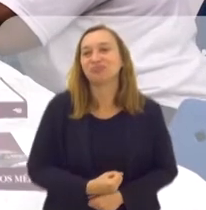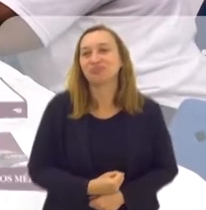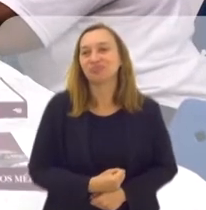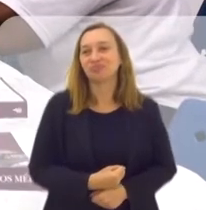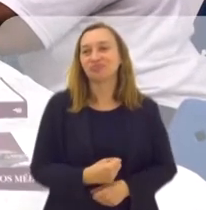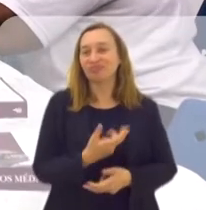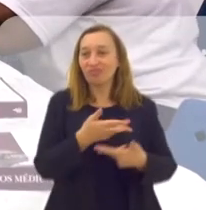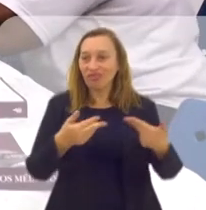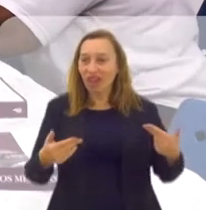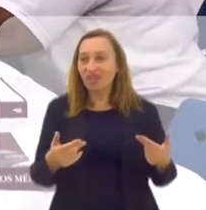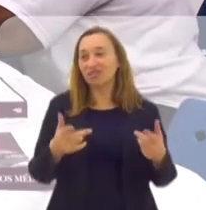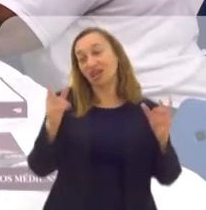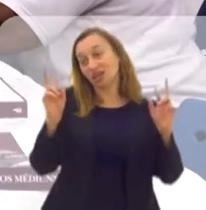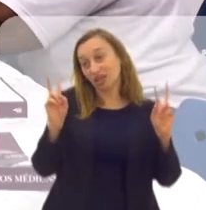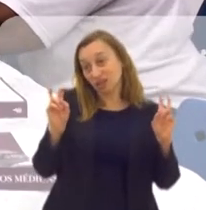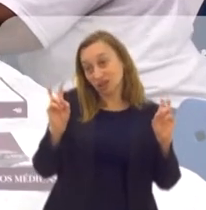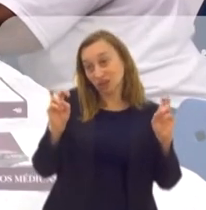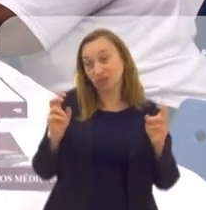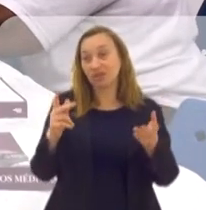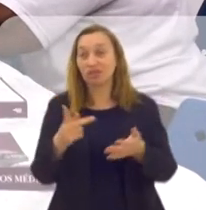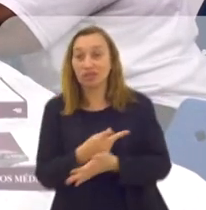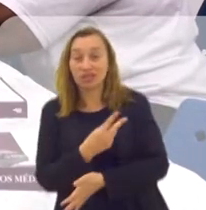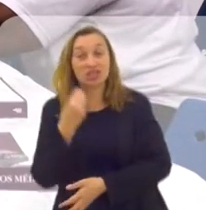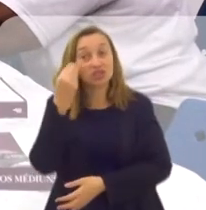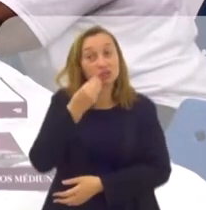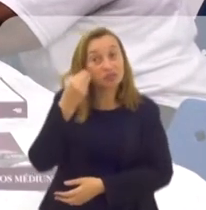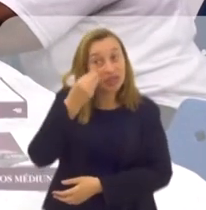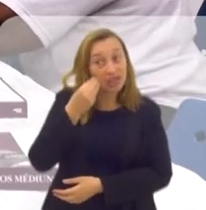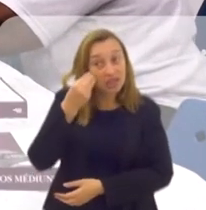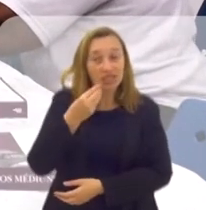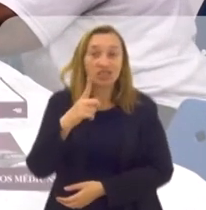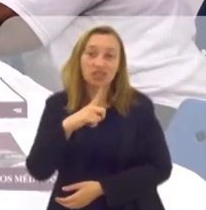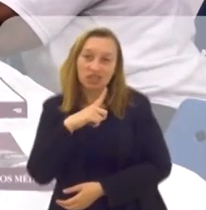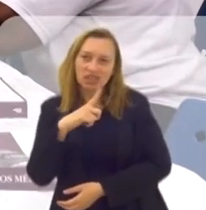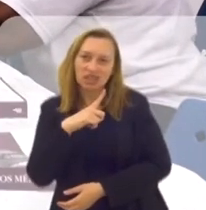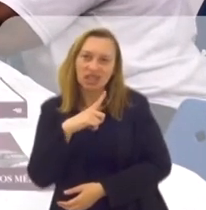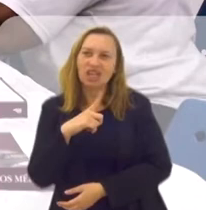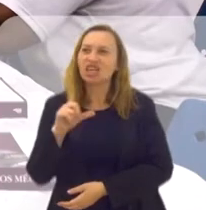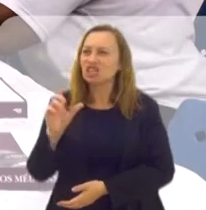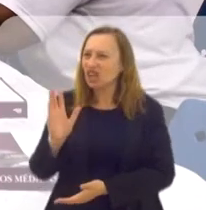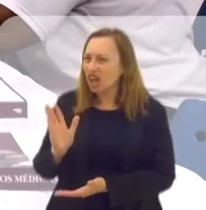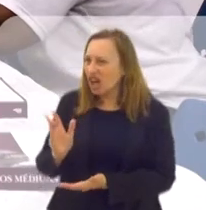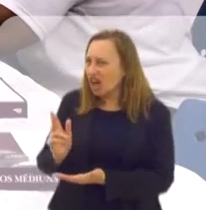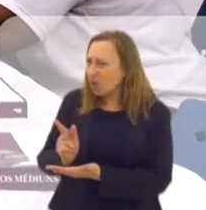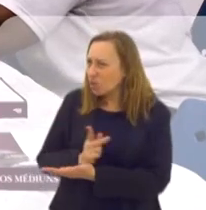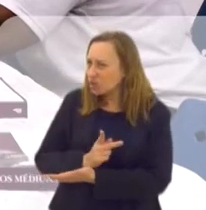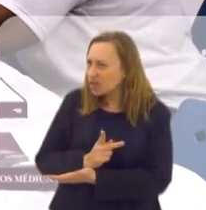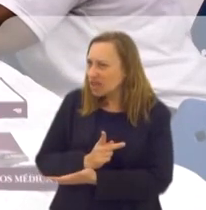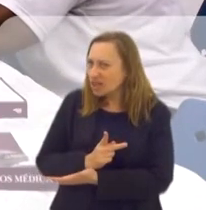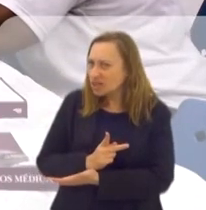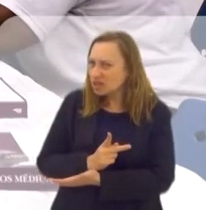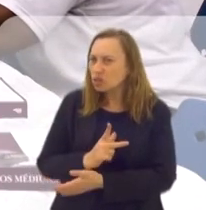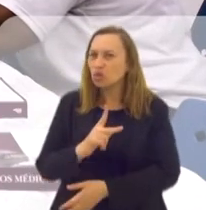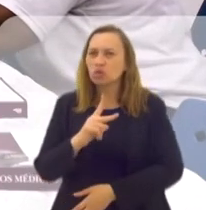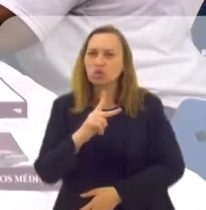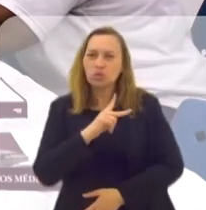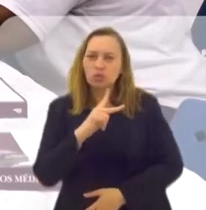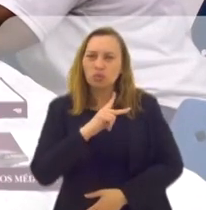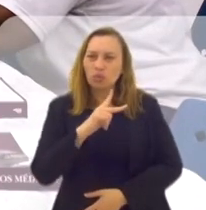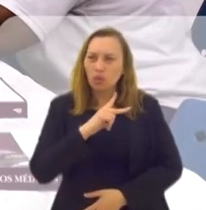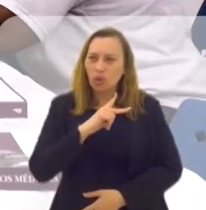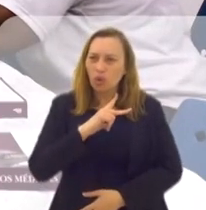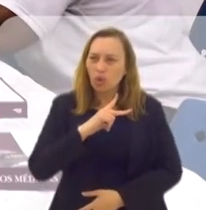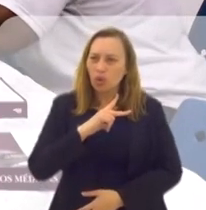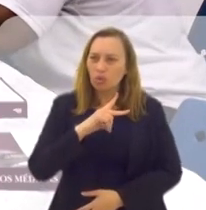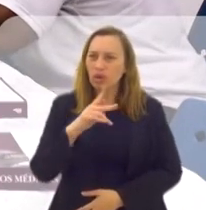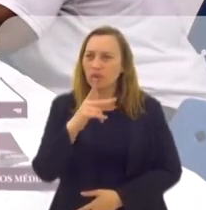muito emocionante. Existem várias situações, várias experiências que a gente passa, sim, né? Já acontece do